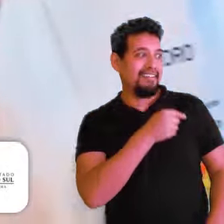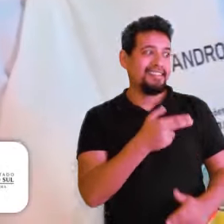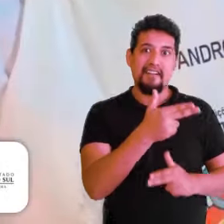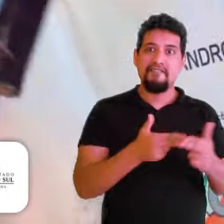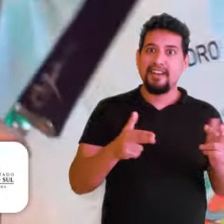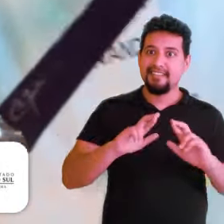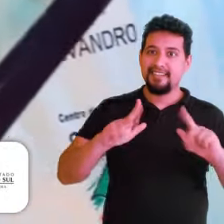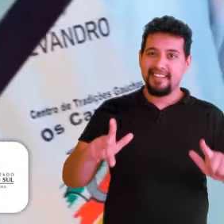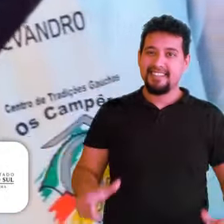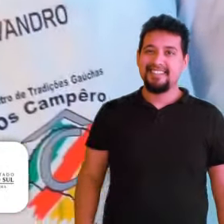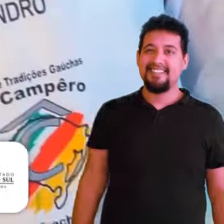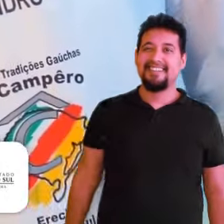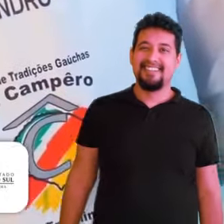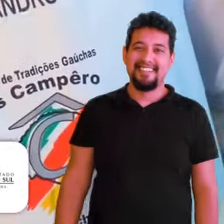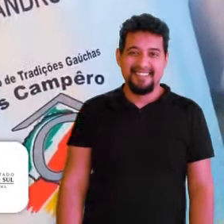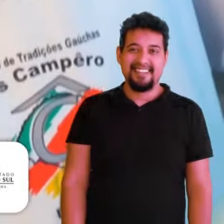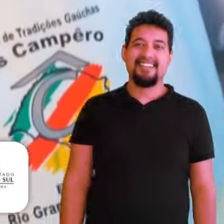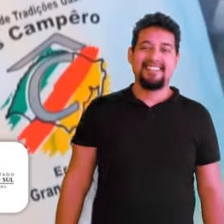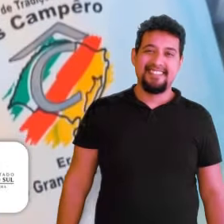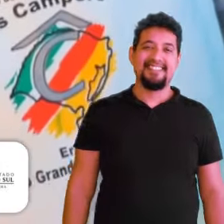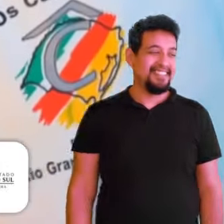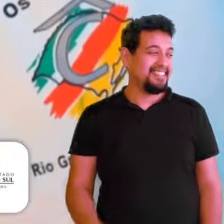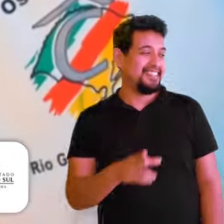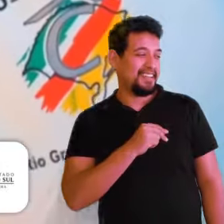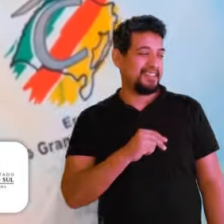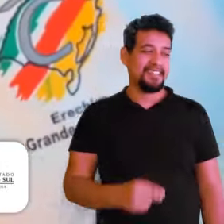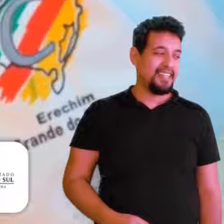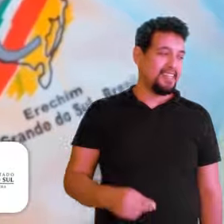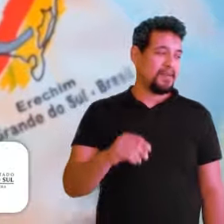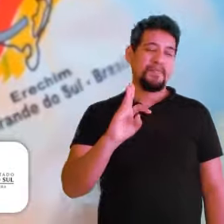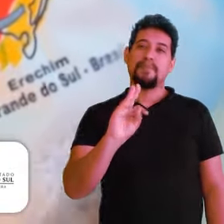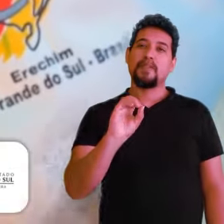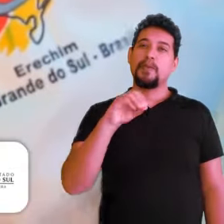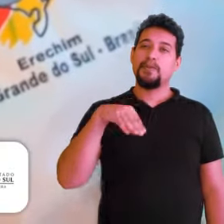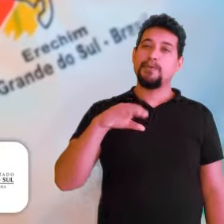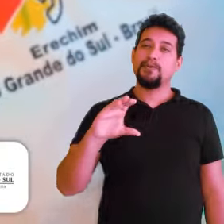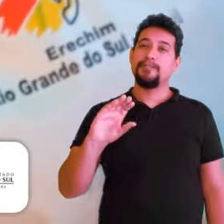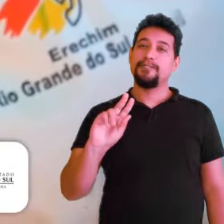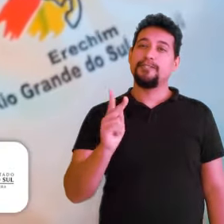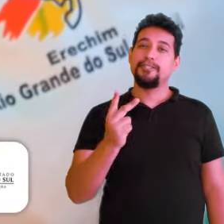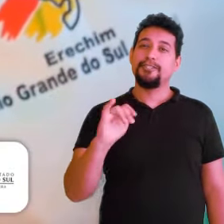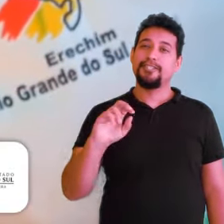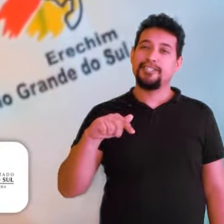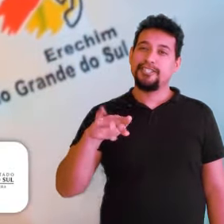Olha, meus amigos, essa faca é diferente, hein? Ah, do Dom